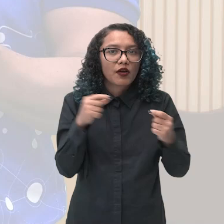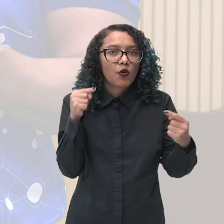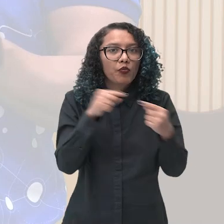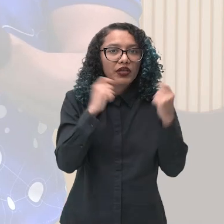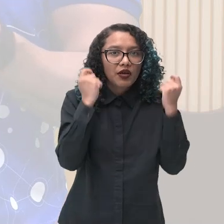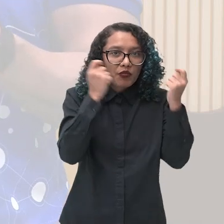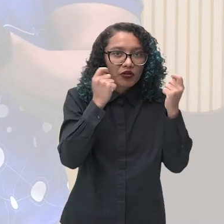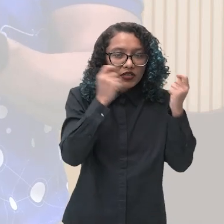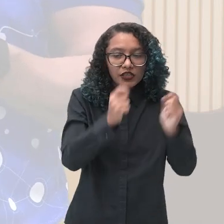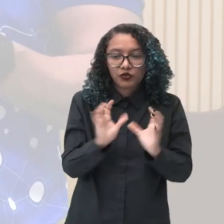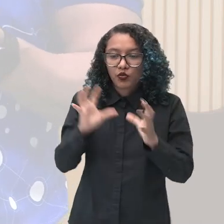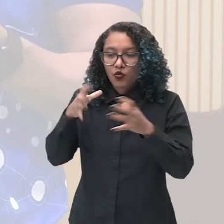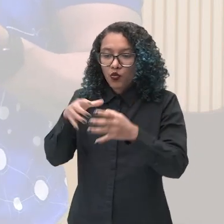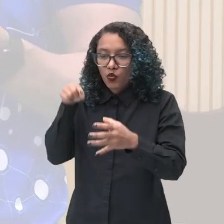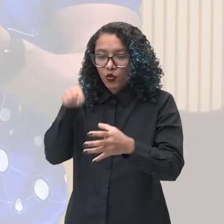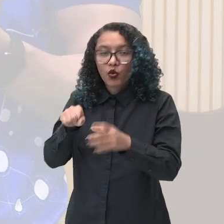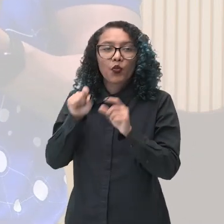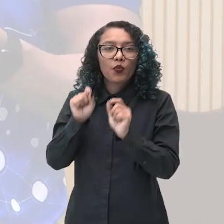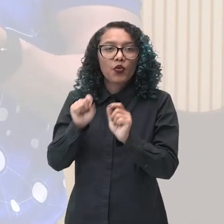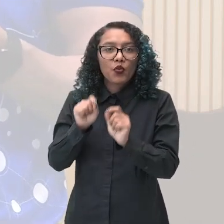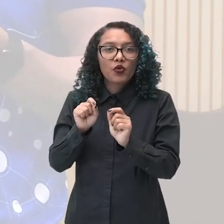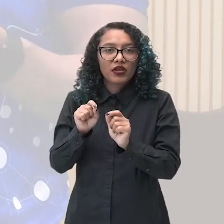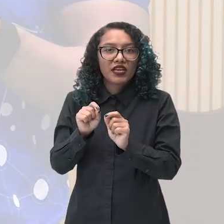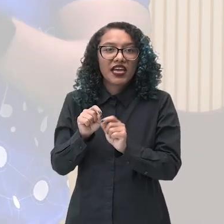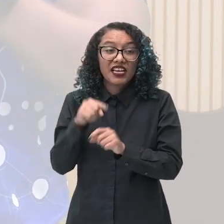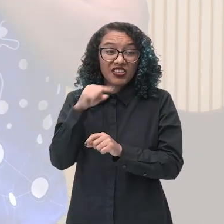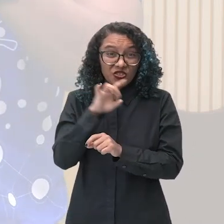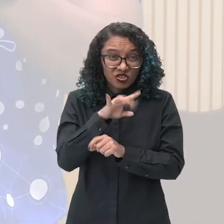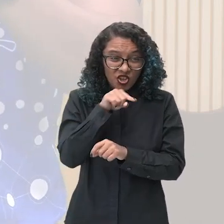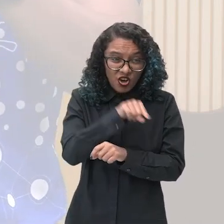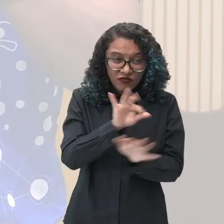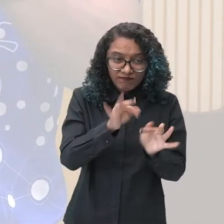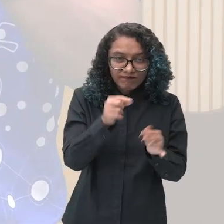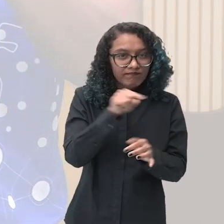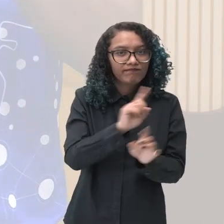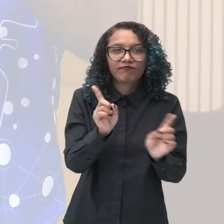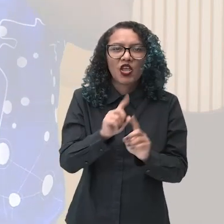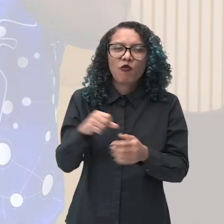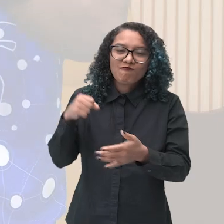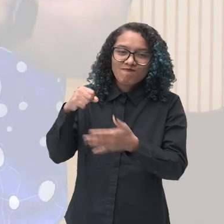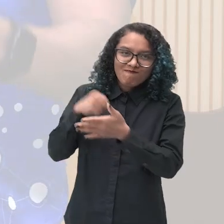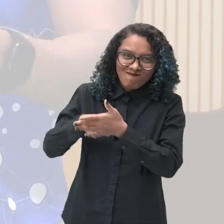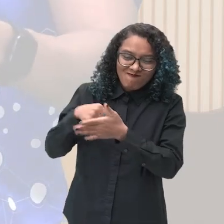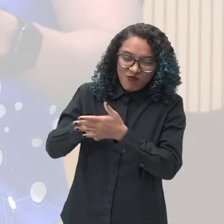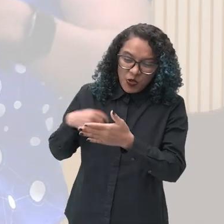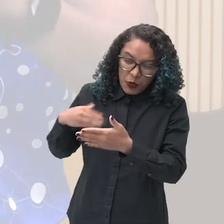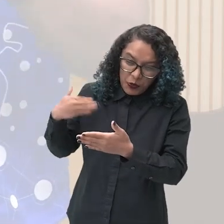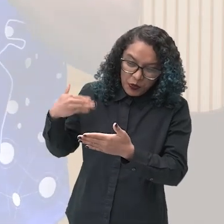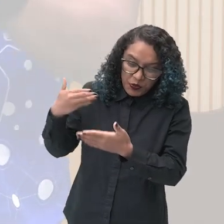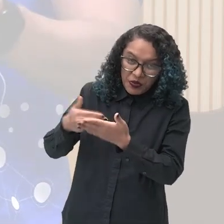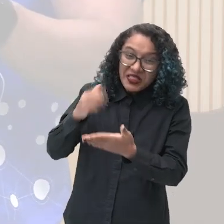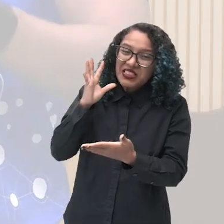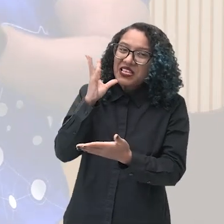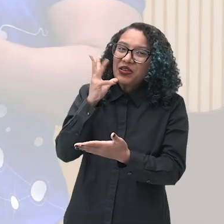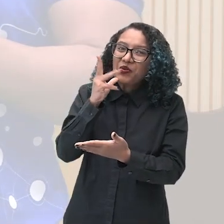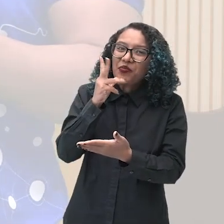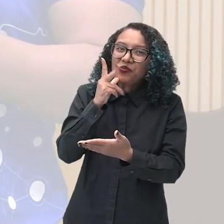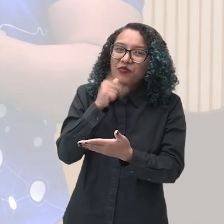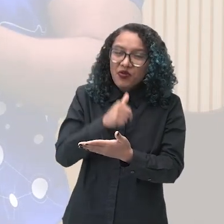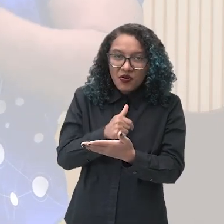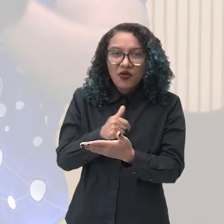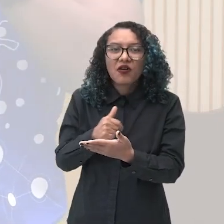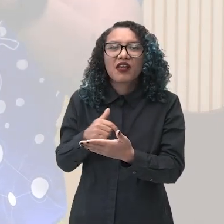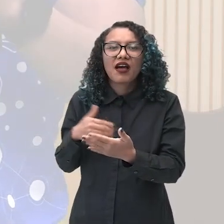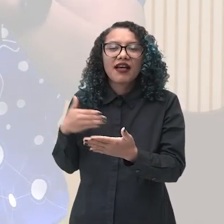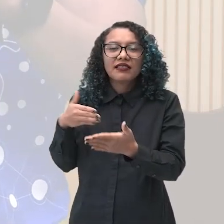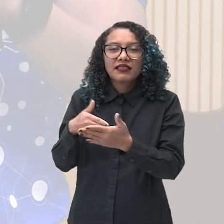além disso, ele demora mais, ele pode durar ali décadas. Ele dura, na realidade, até o momento em que a gente